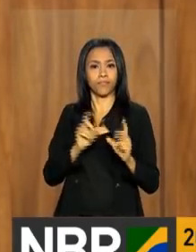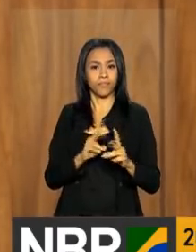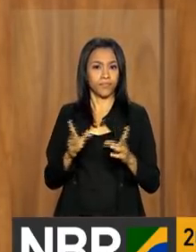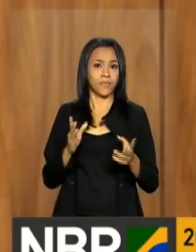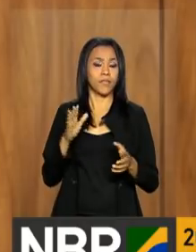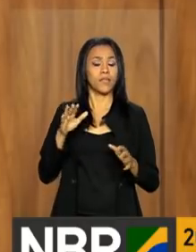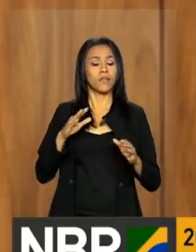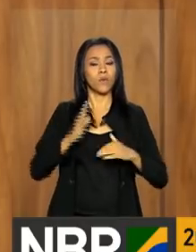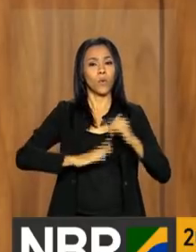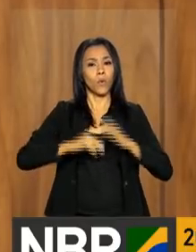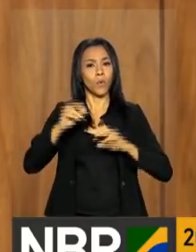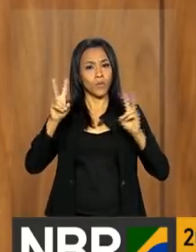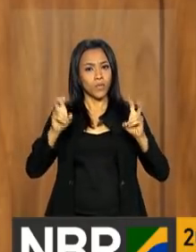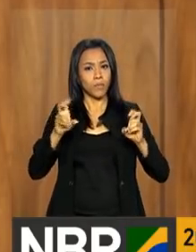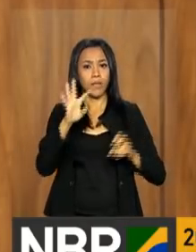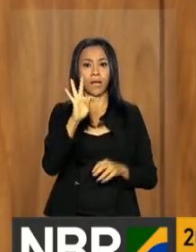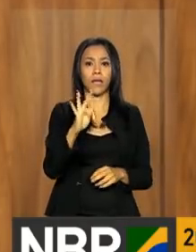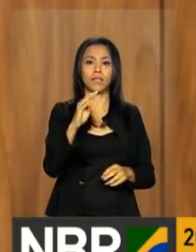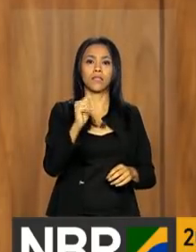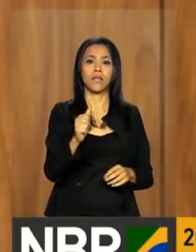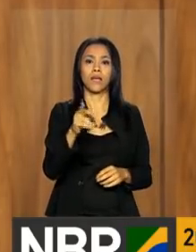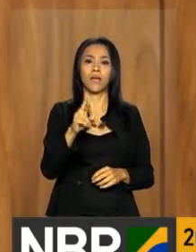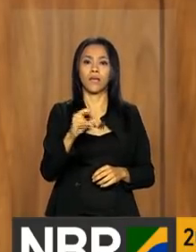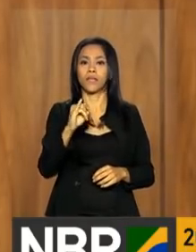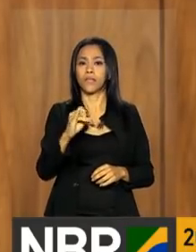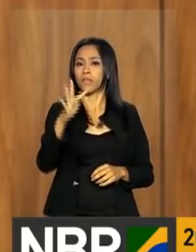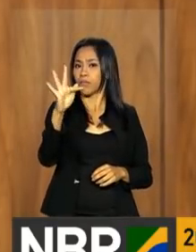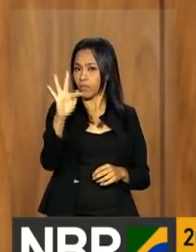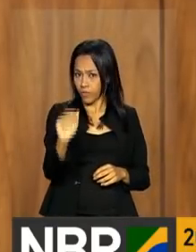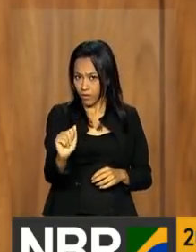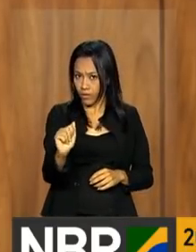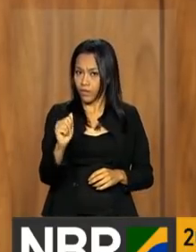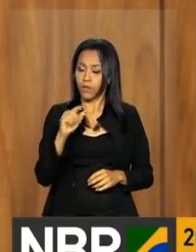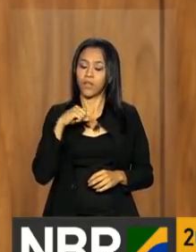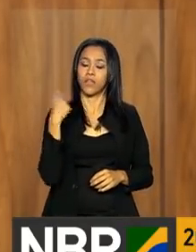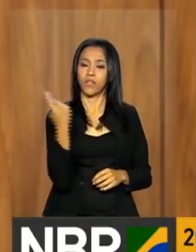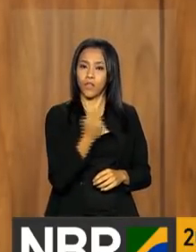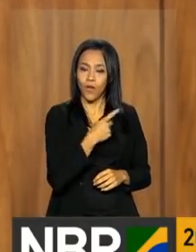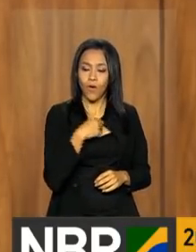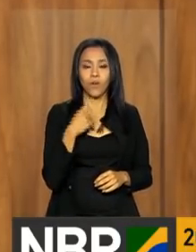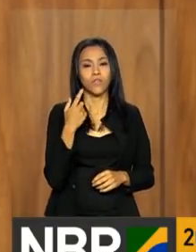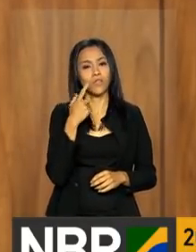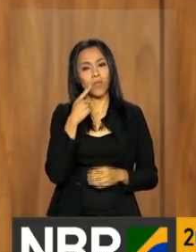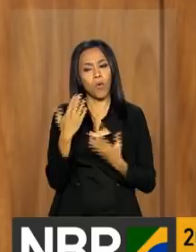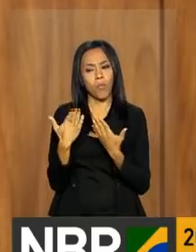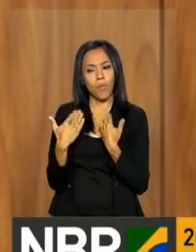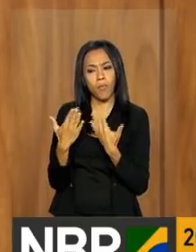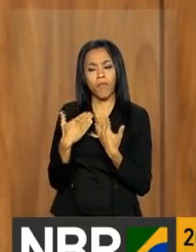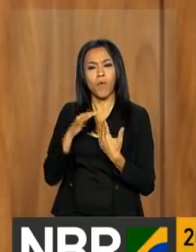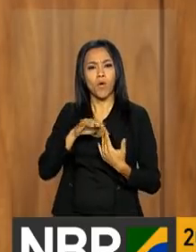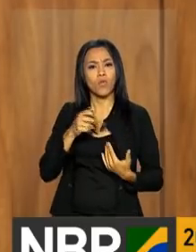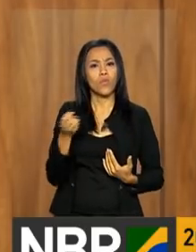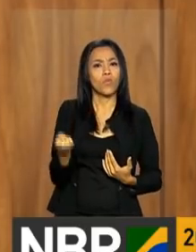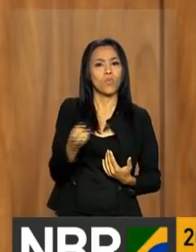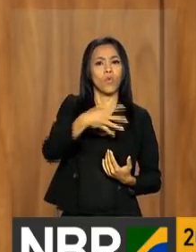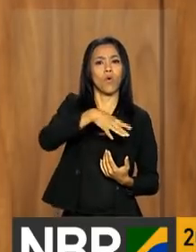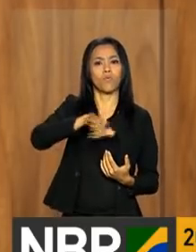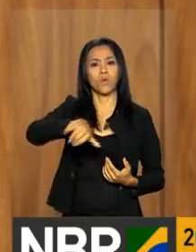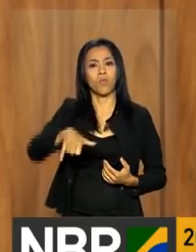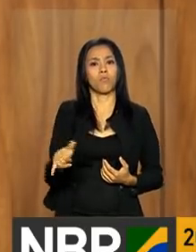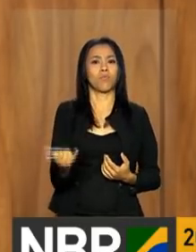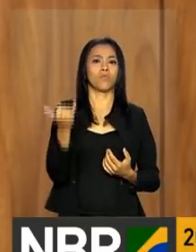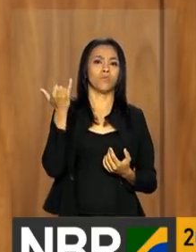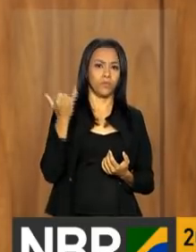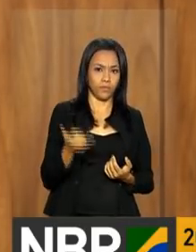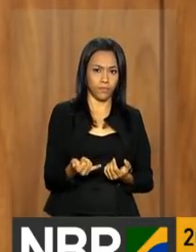tarifária. E, portanto, estamos tratando de novos, não é? Novas oportunidades de negócios junto ao